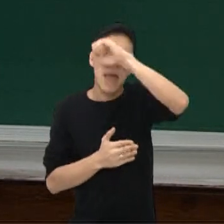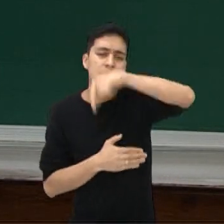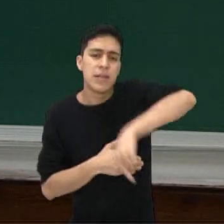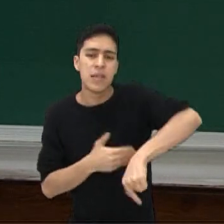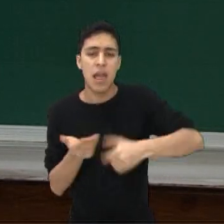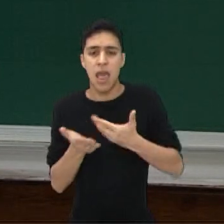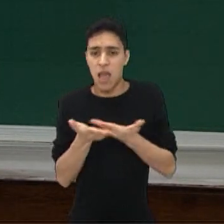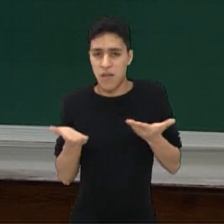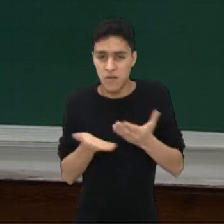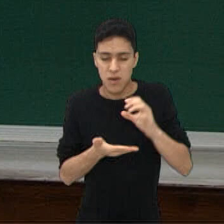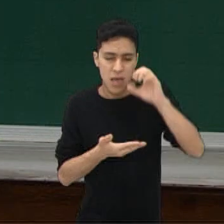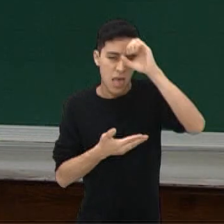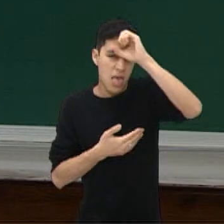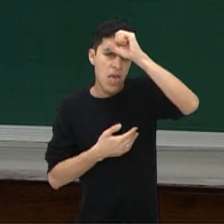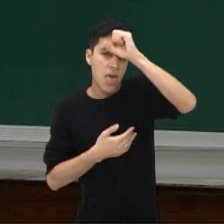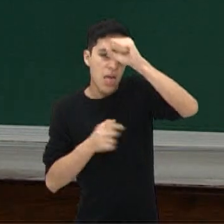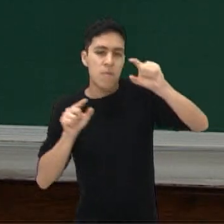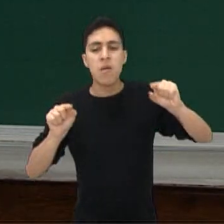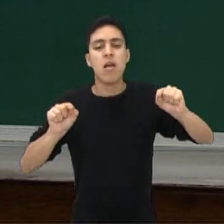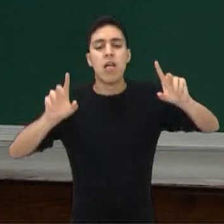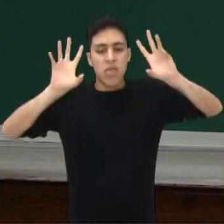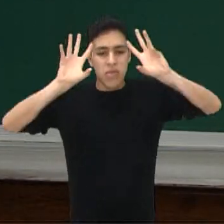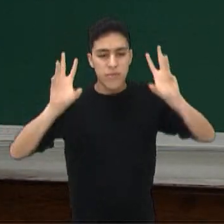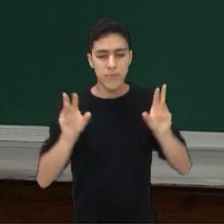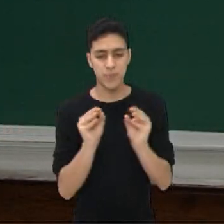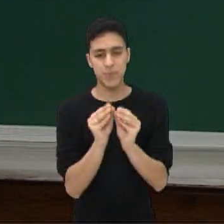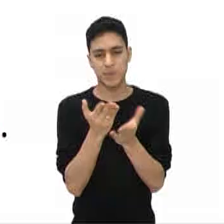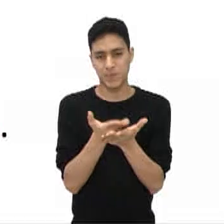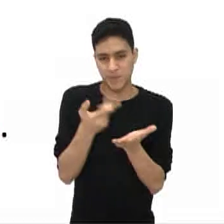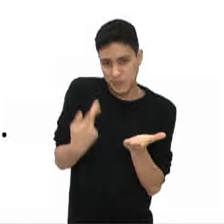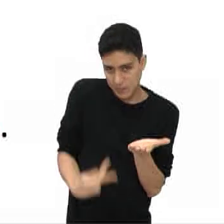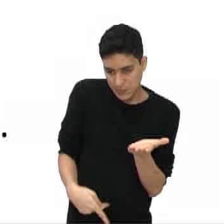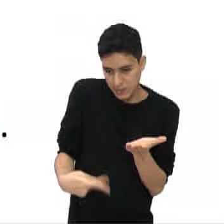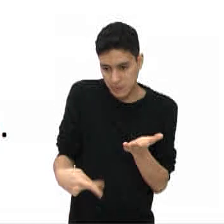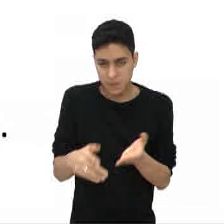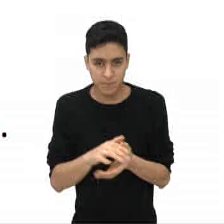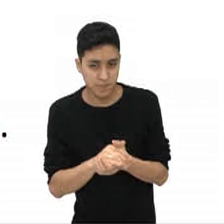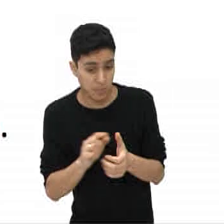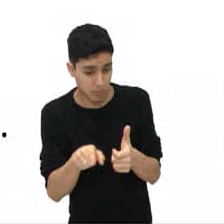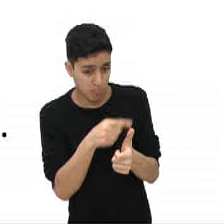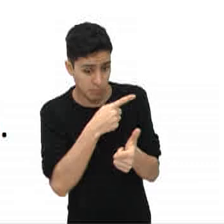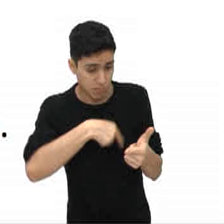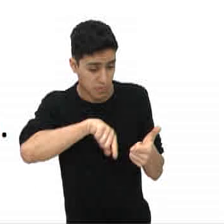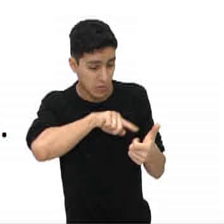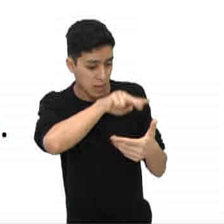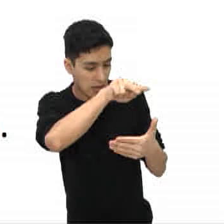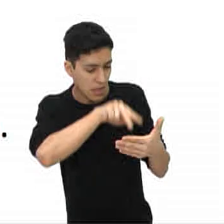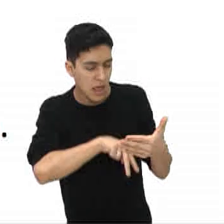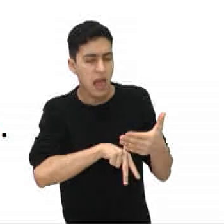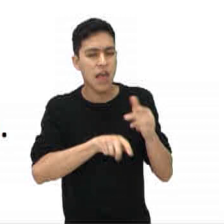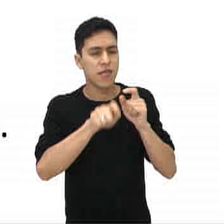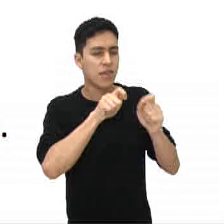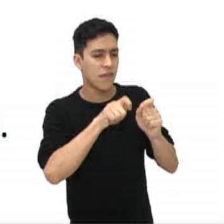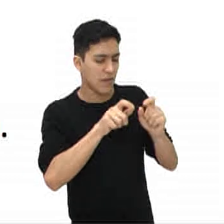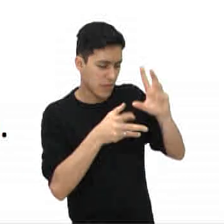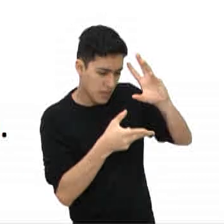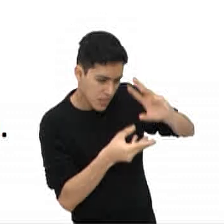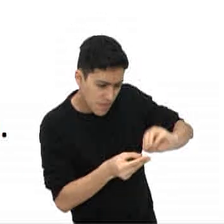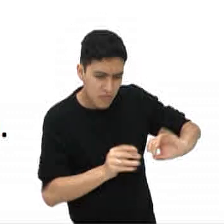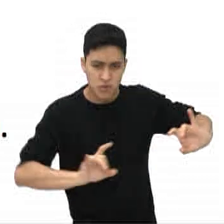um resumo da nossa aula de hoje? Bom, nós lemos uma entrevista compreensivamente,